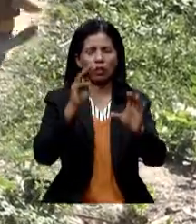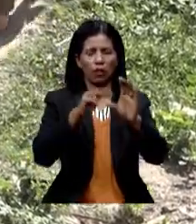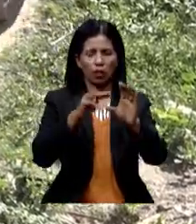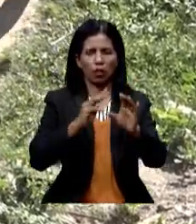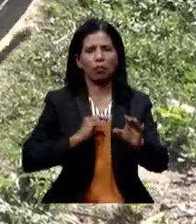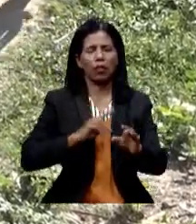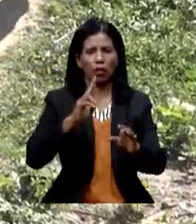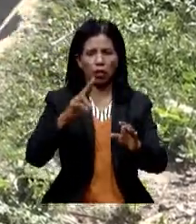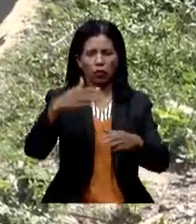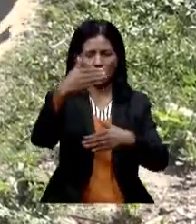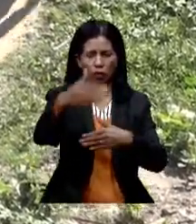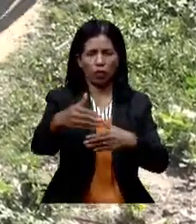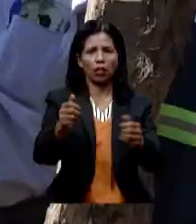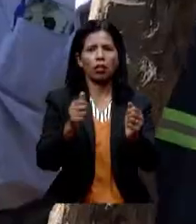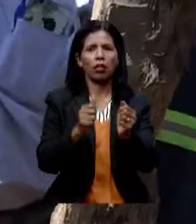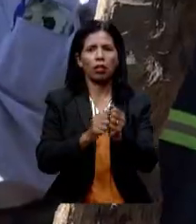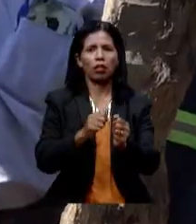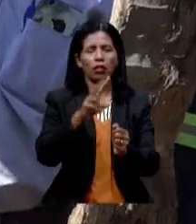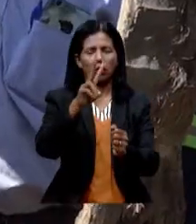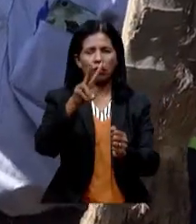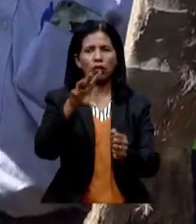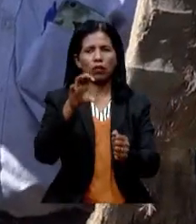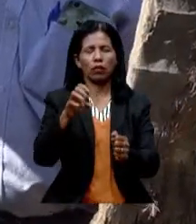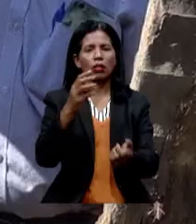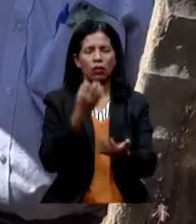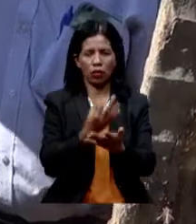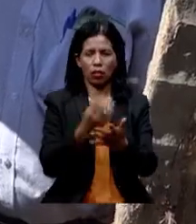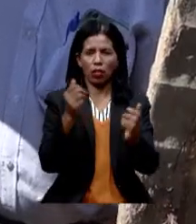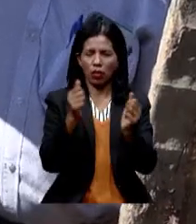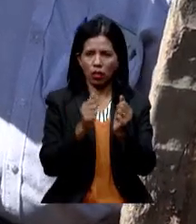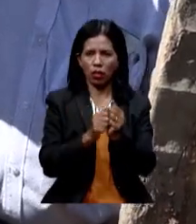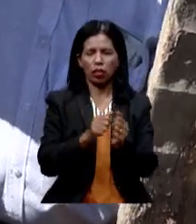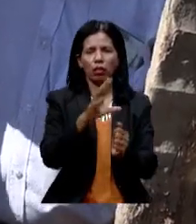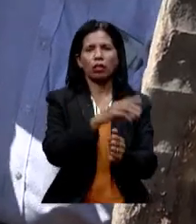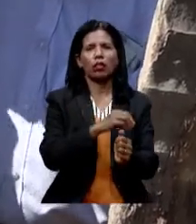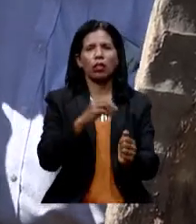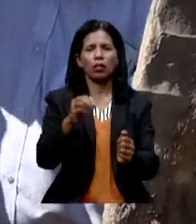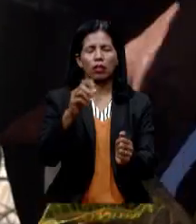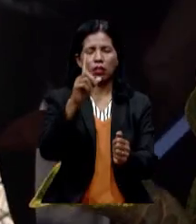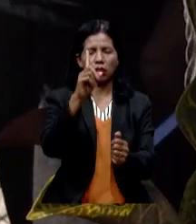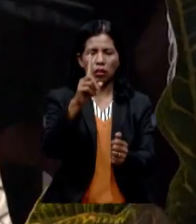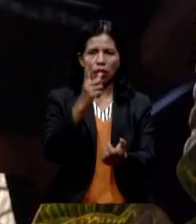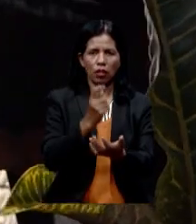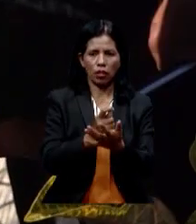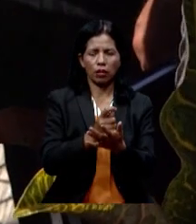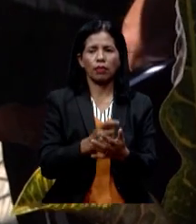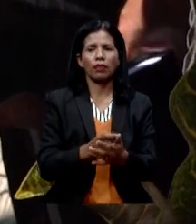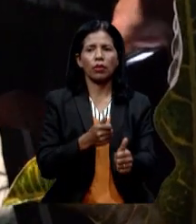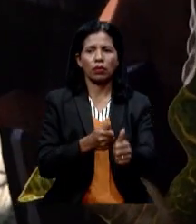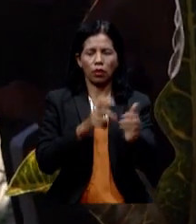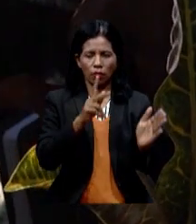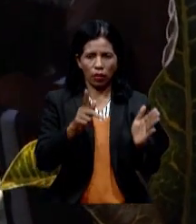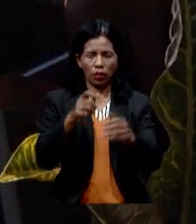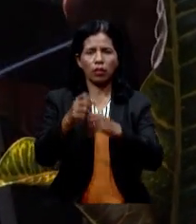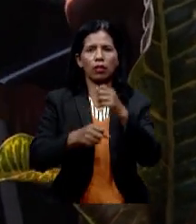manleu nyakotu, holuan hektares rua resin, ho montante osan dolar americano rihun atu sida resin. Tuir plano tina ne